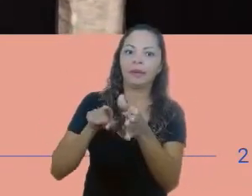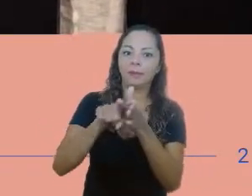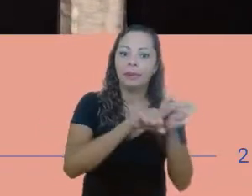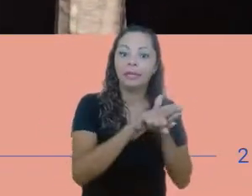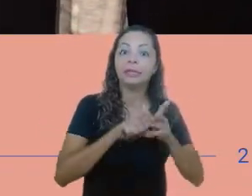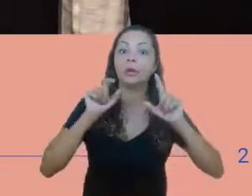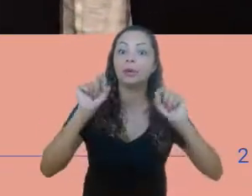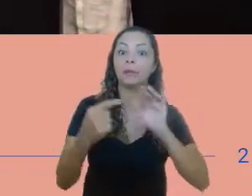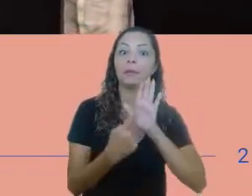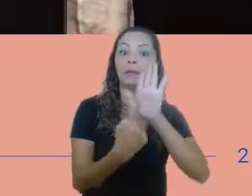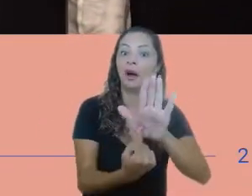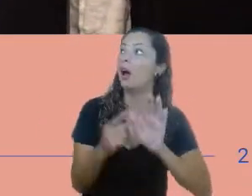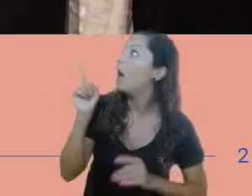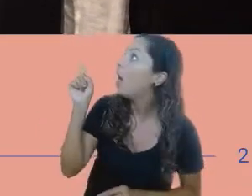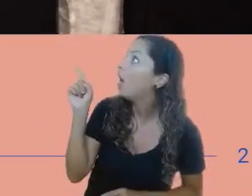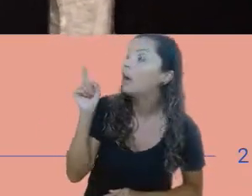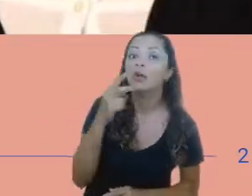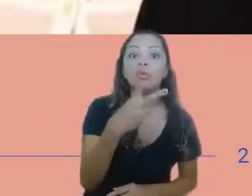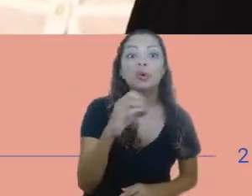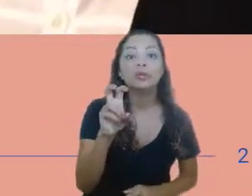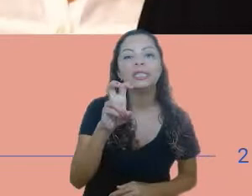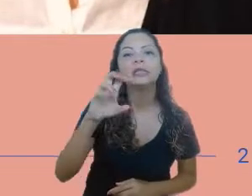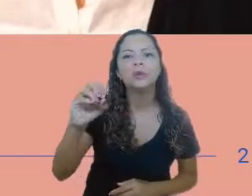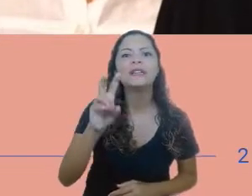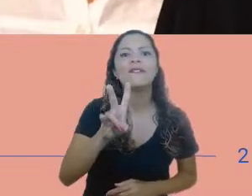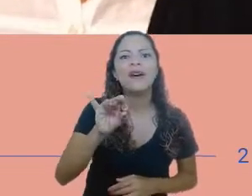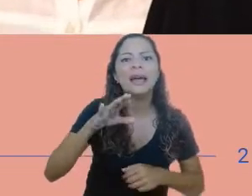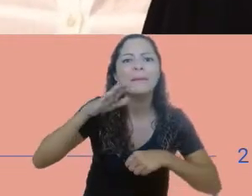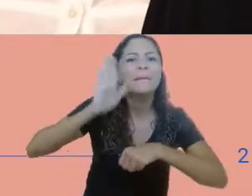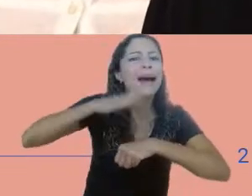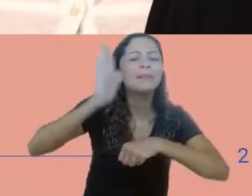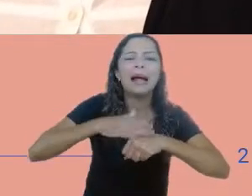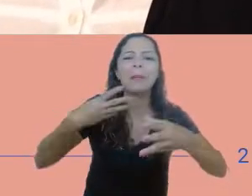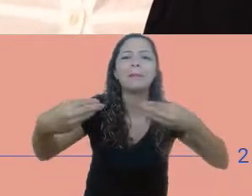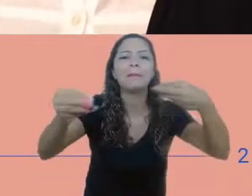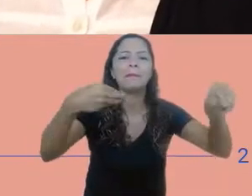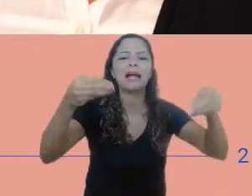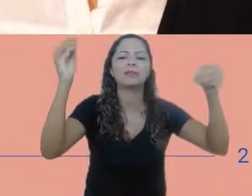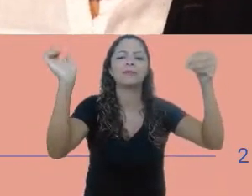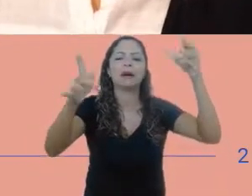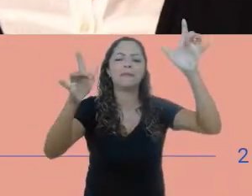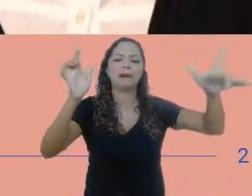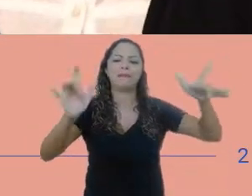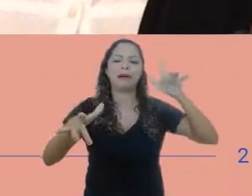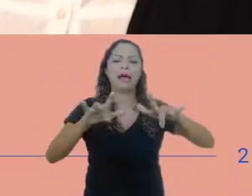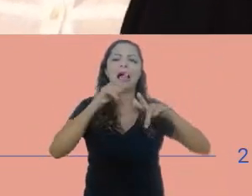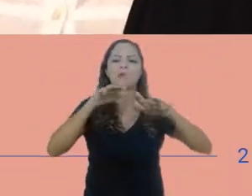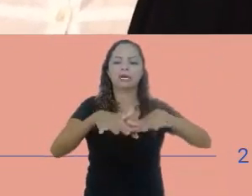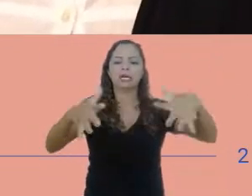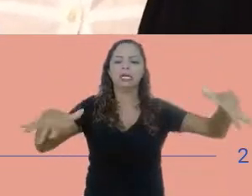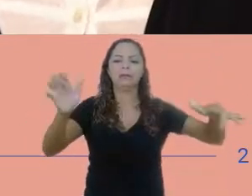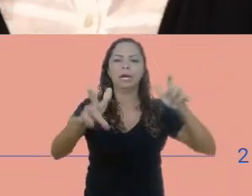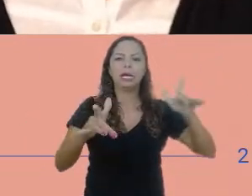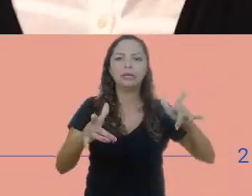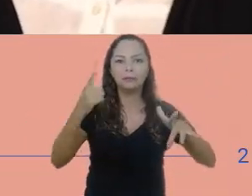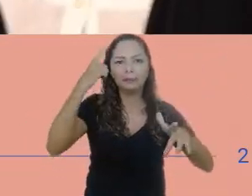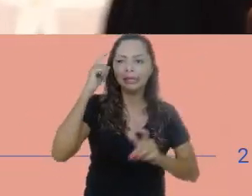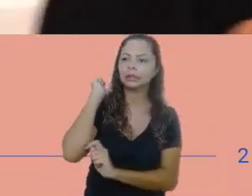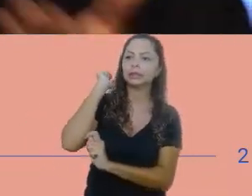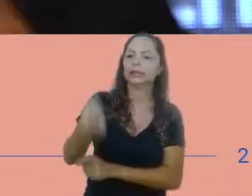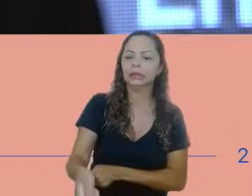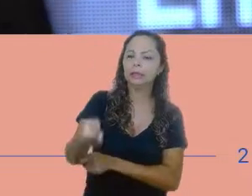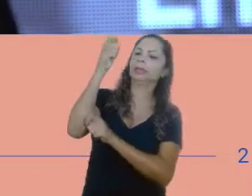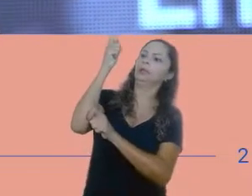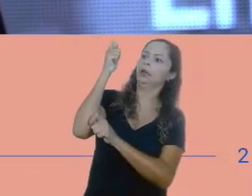gente vai ter mais plástico nos é do que Peixes se a gente continuar nesse modelo de produção